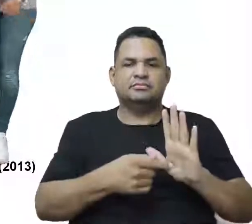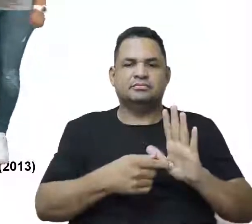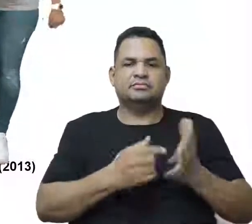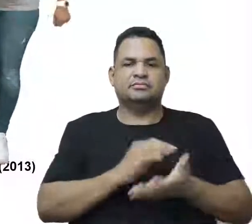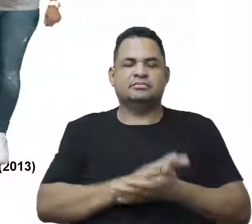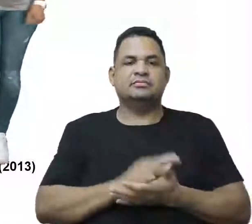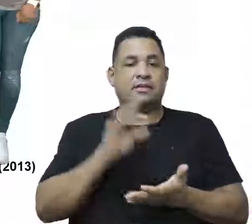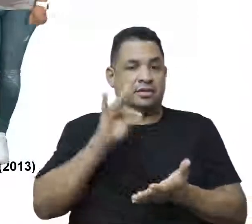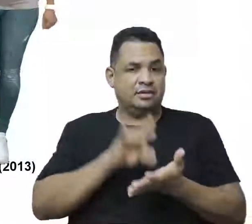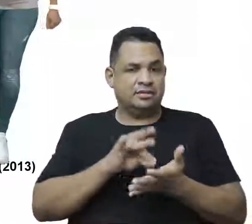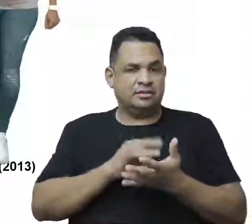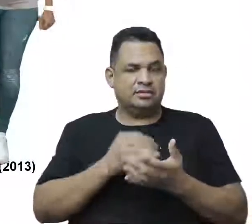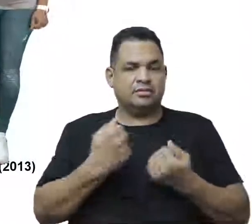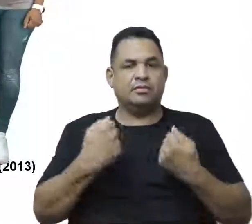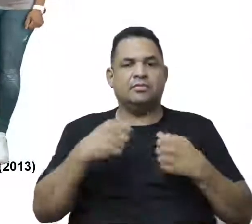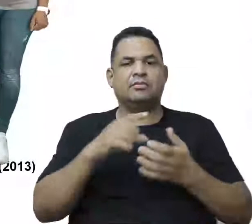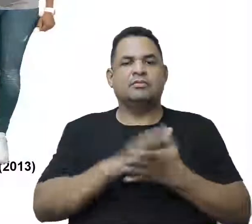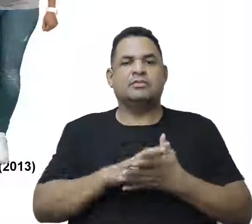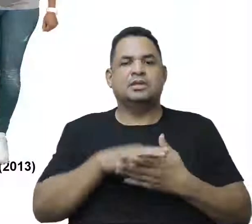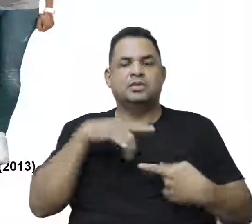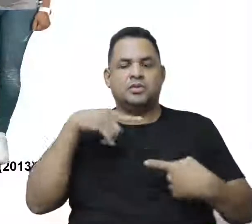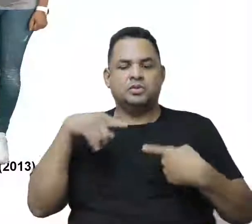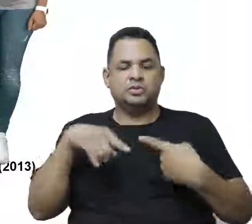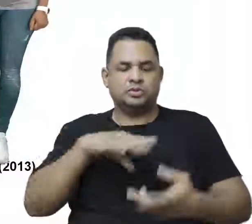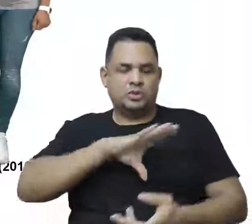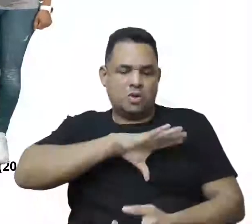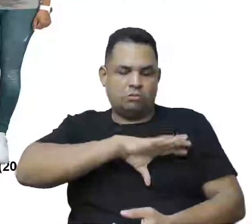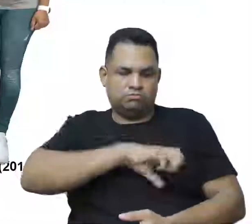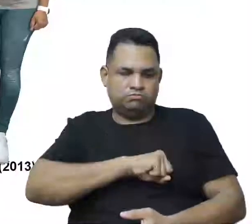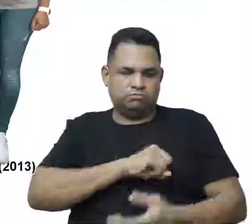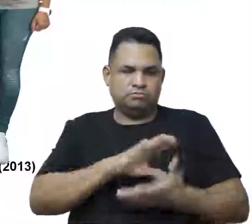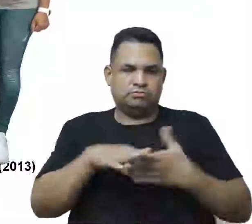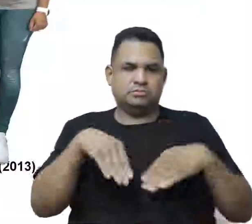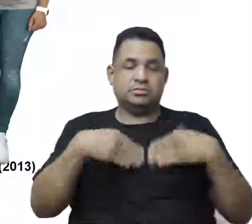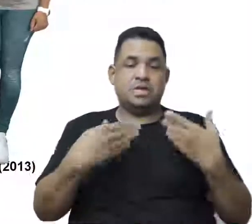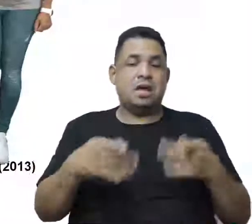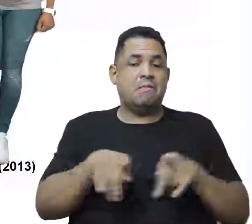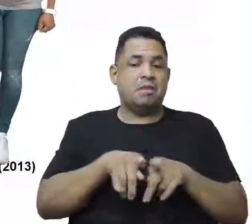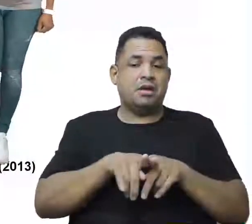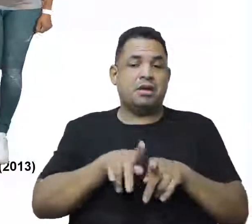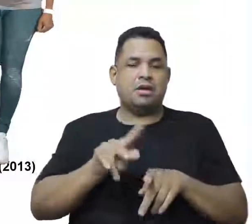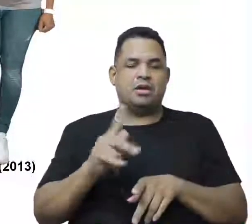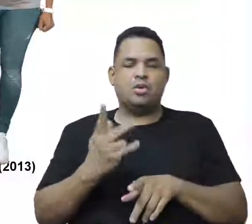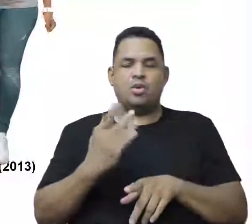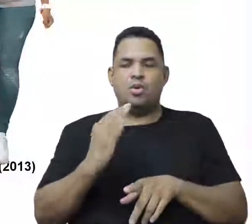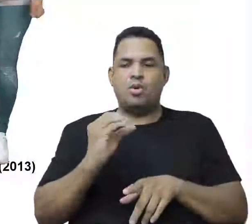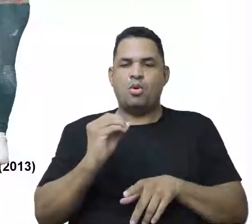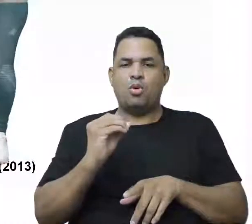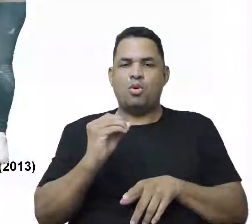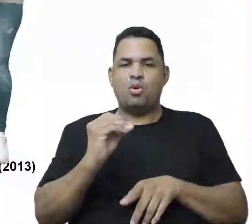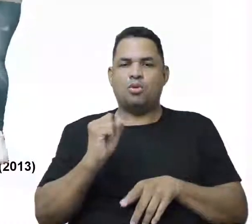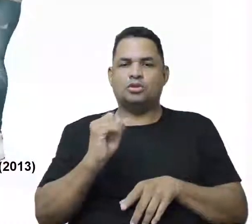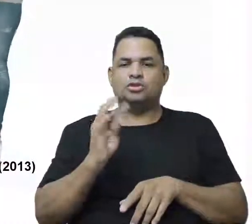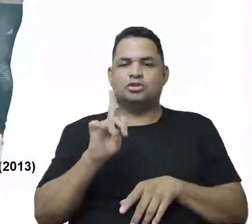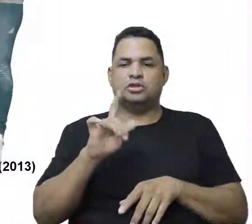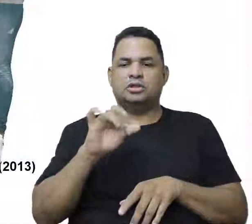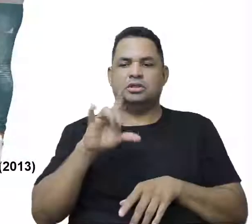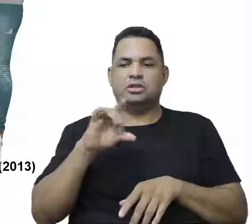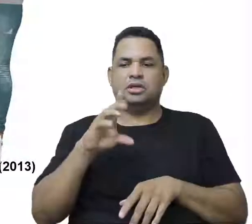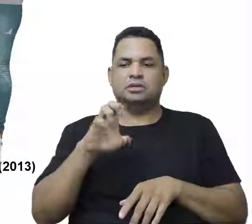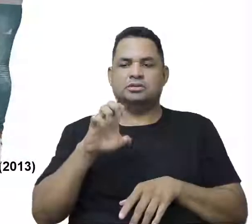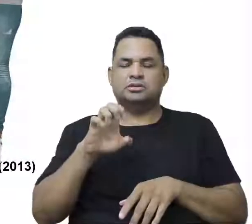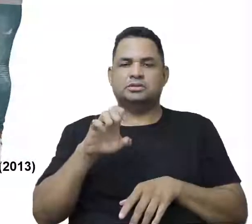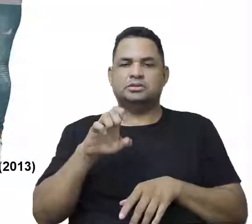diz que realmente ele pode trazer tanto interesse amoroso quanto a hostilidade. Então, mais uma vez, entra